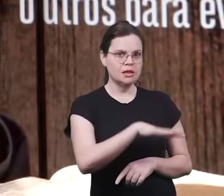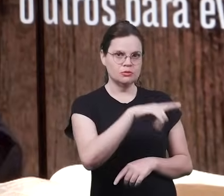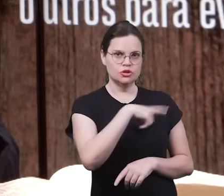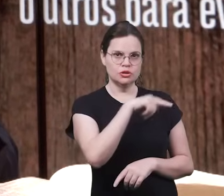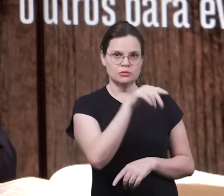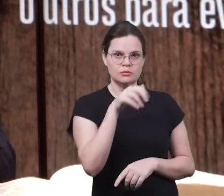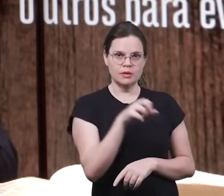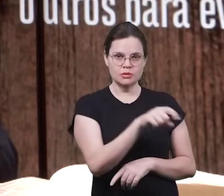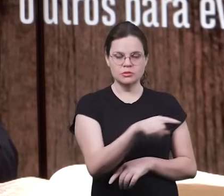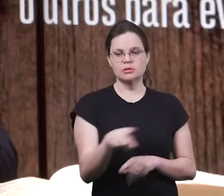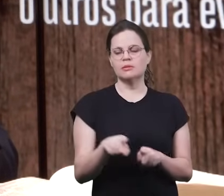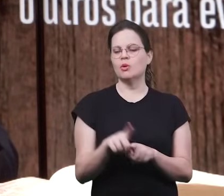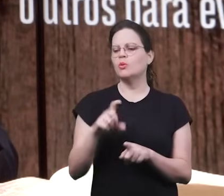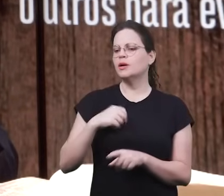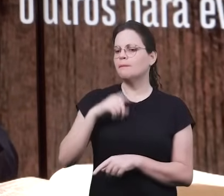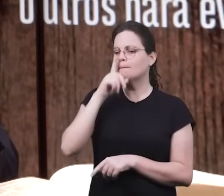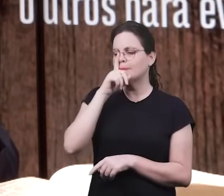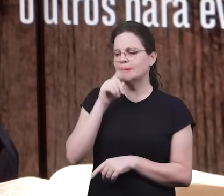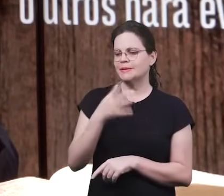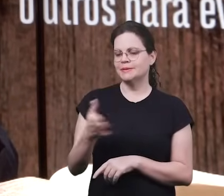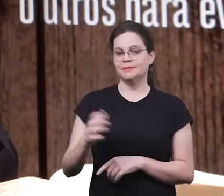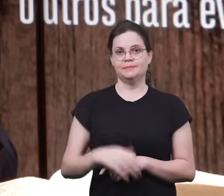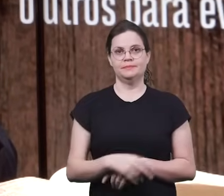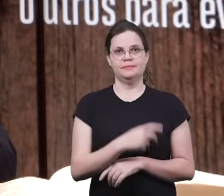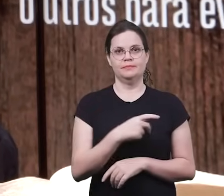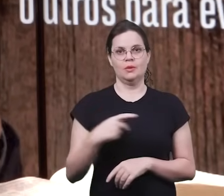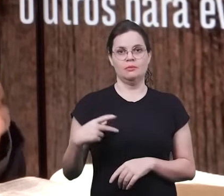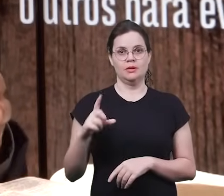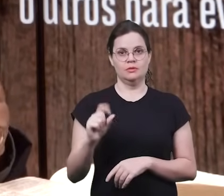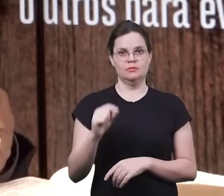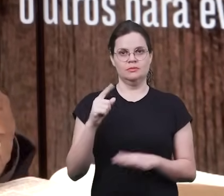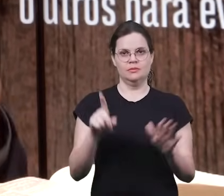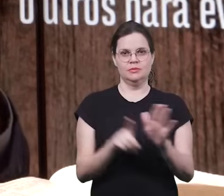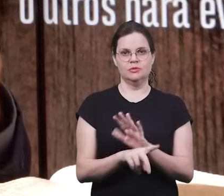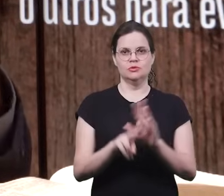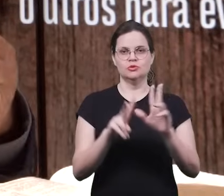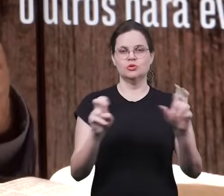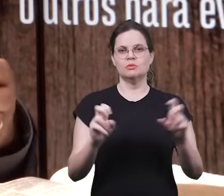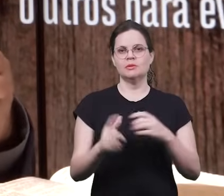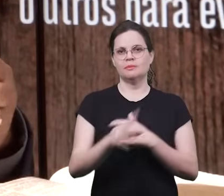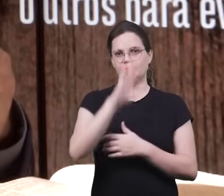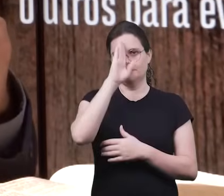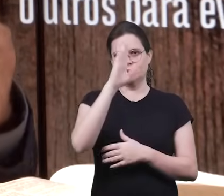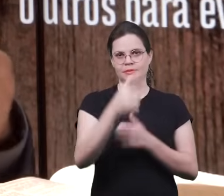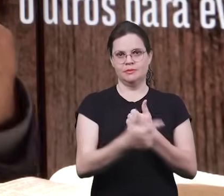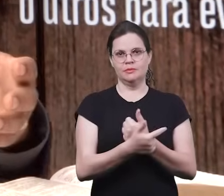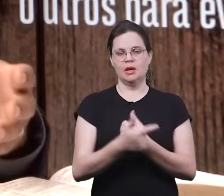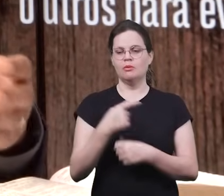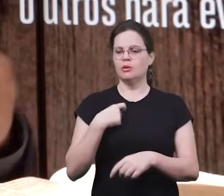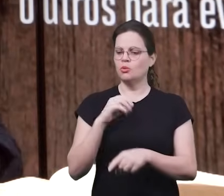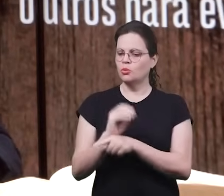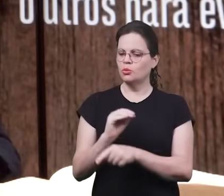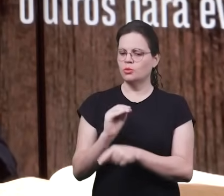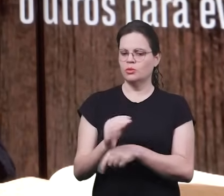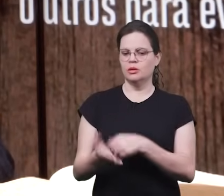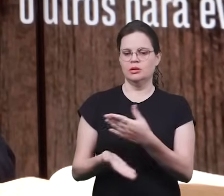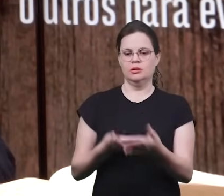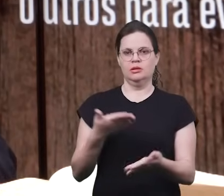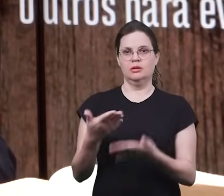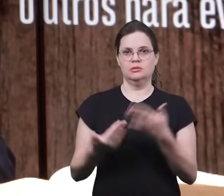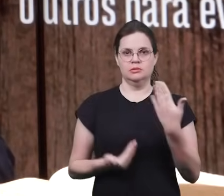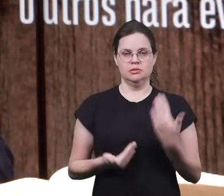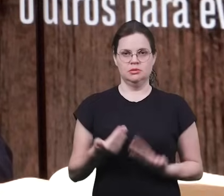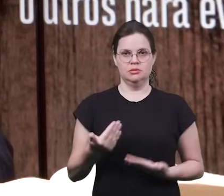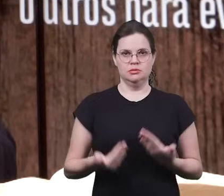Amadeu perguntou aqui sobre a principal função, é o apacentar, é aquilo que o próprio Senhor Jesus falou, é o apacentar o seu